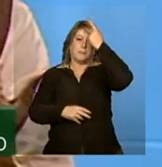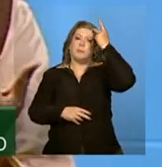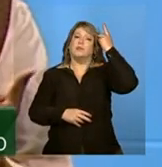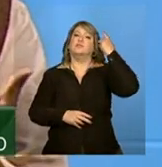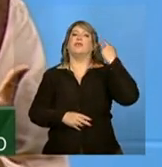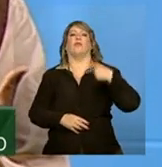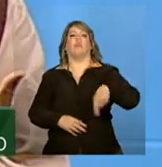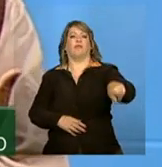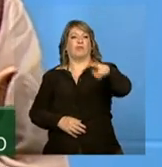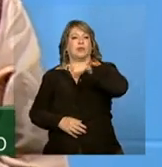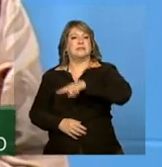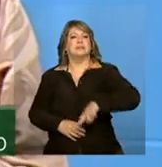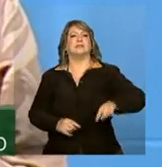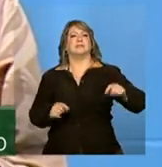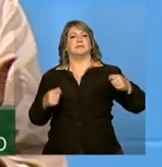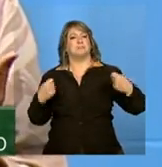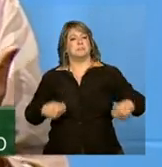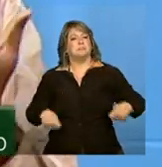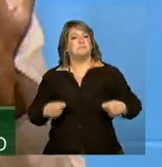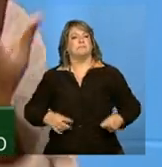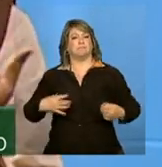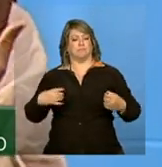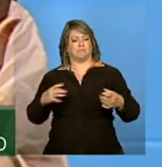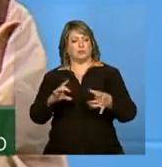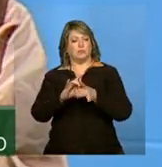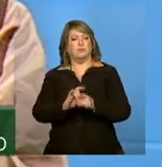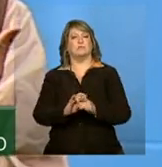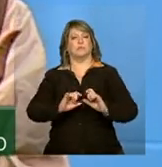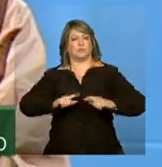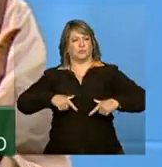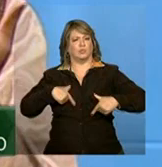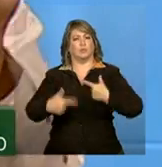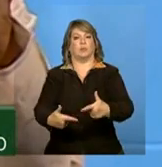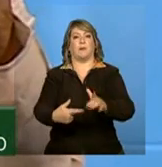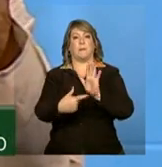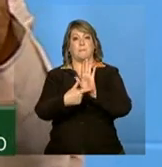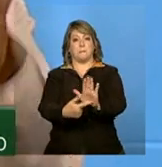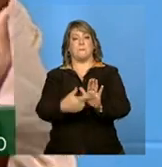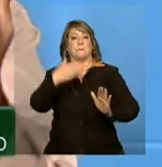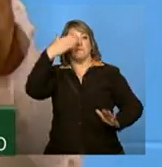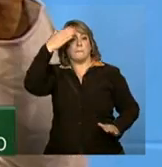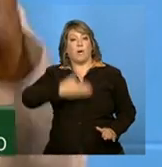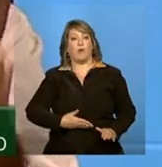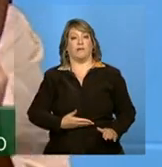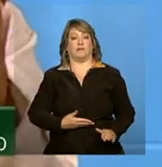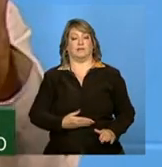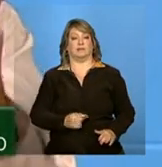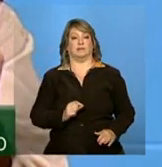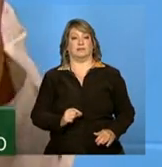valer essa liderança, vistam a camisa do líder e provem